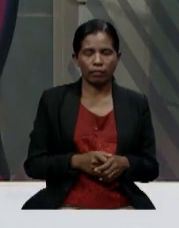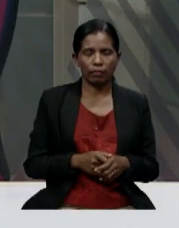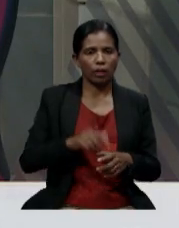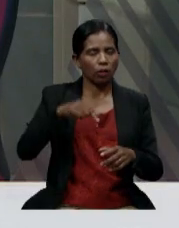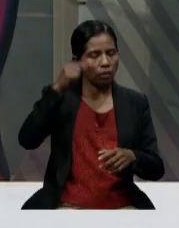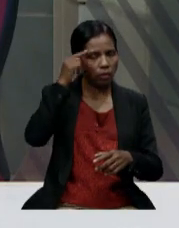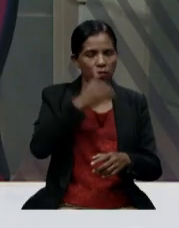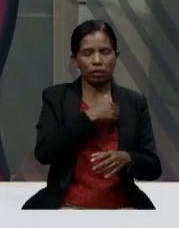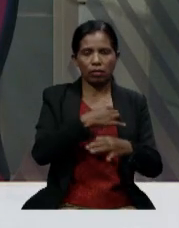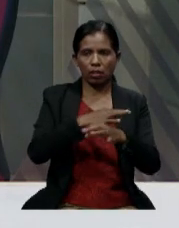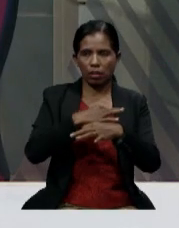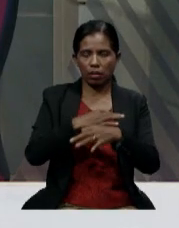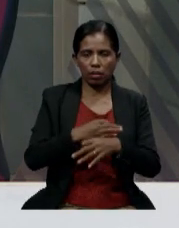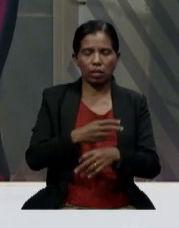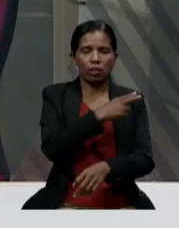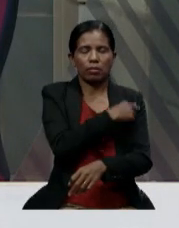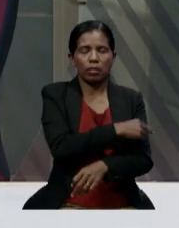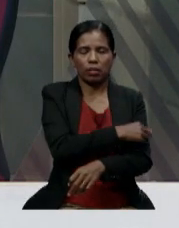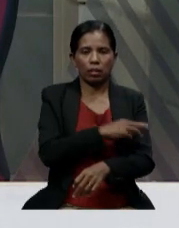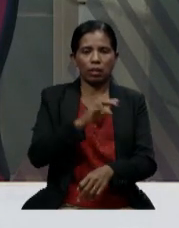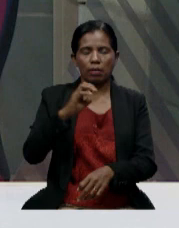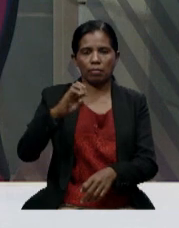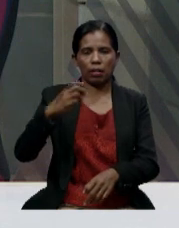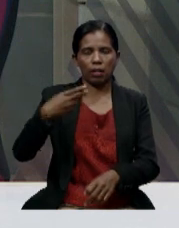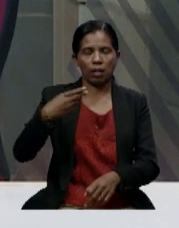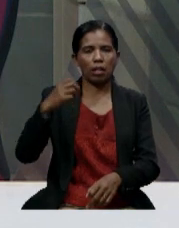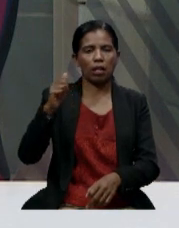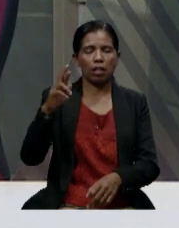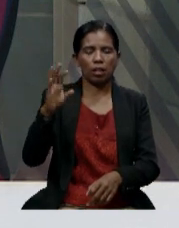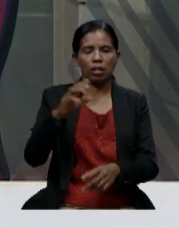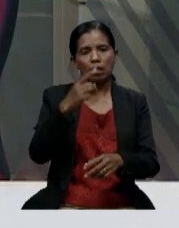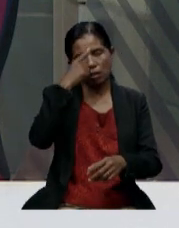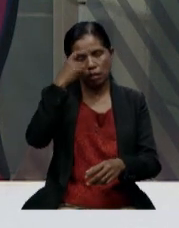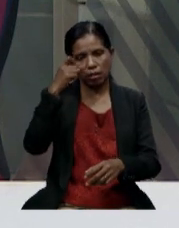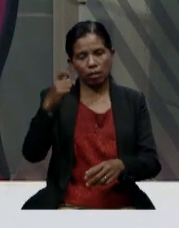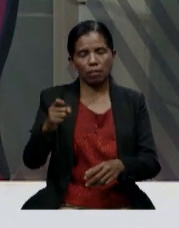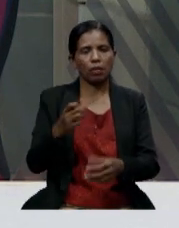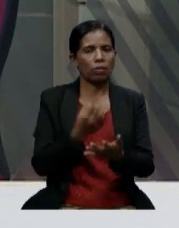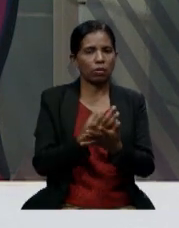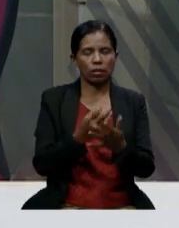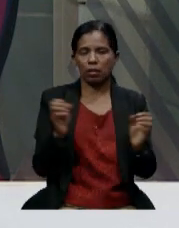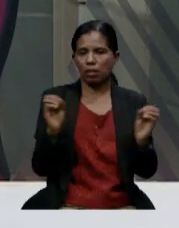Governo Sindical Manutenção ba Centro Saúde Mejara Tutuala tamba orçamento la suficiente.